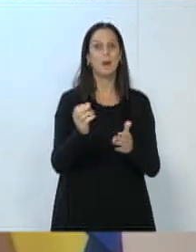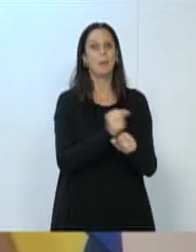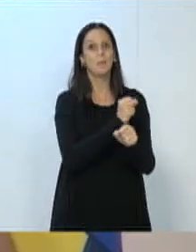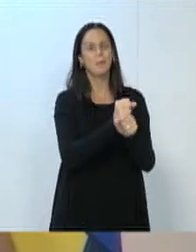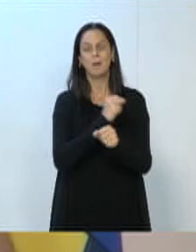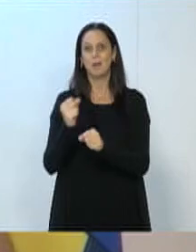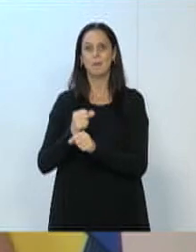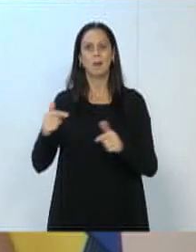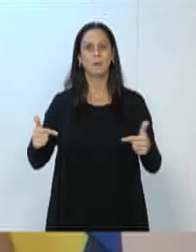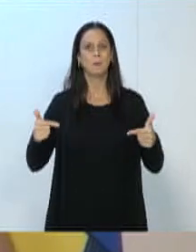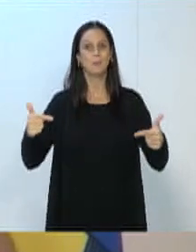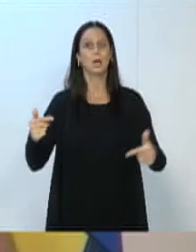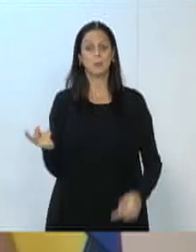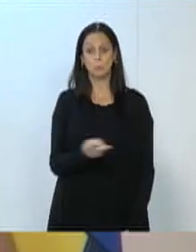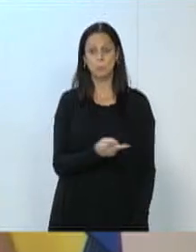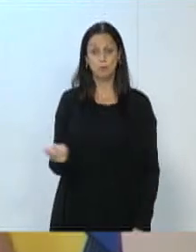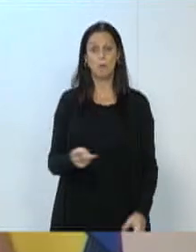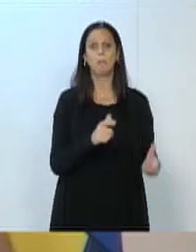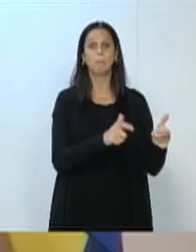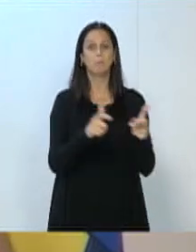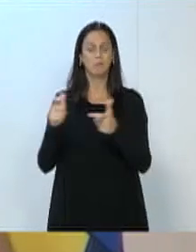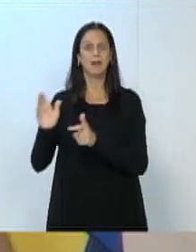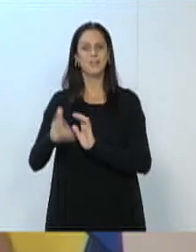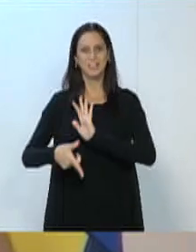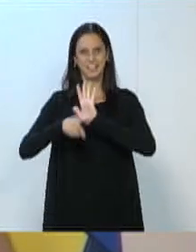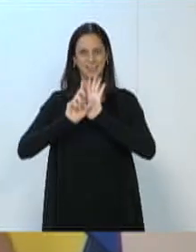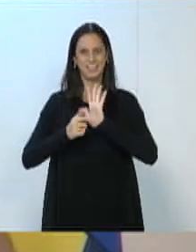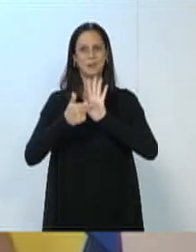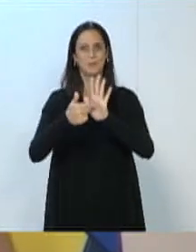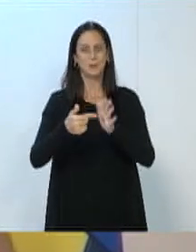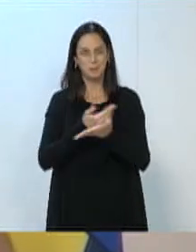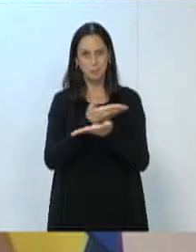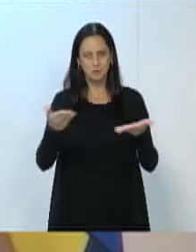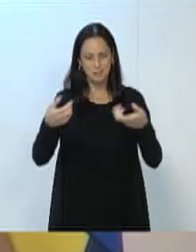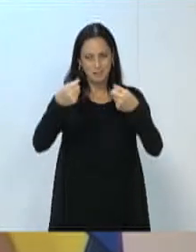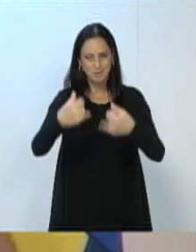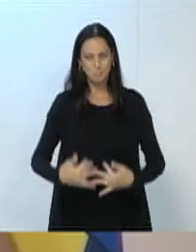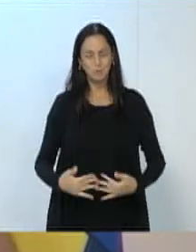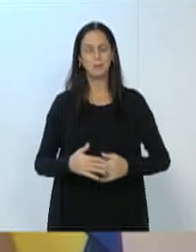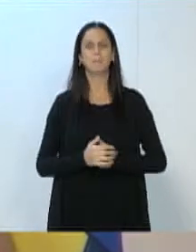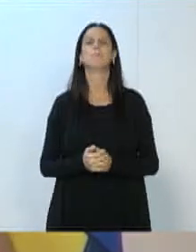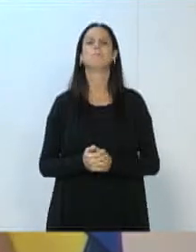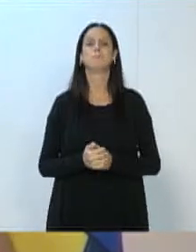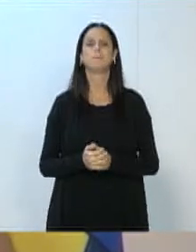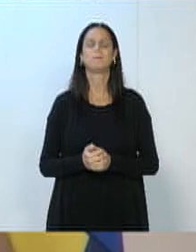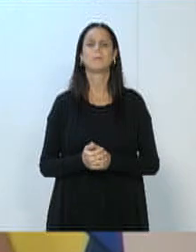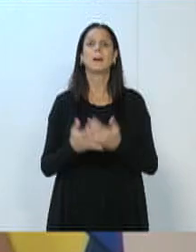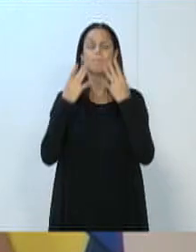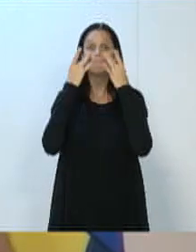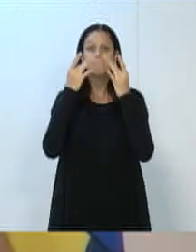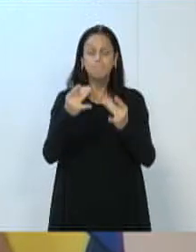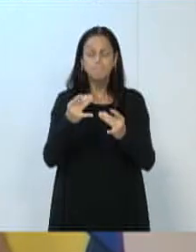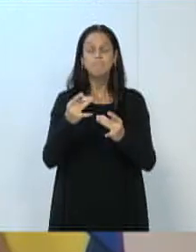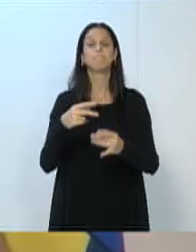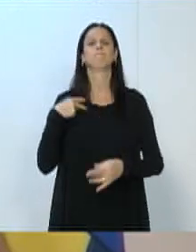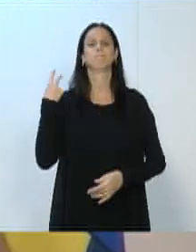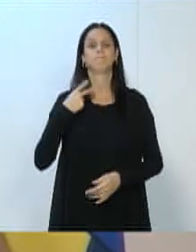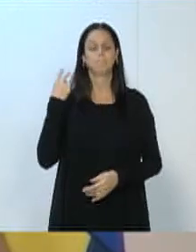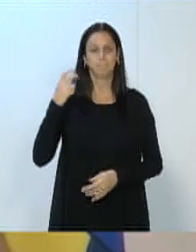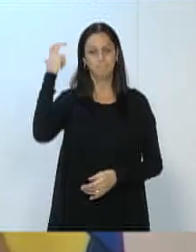ações nesses dois links que o apresentei que eu acabei de falar agora mas antes ou se uma parte